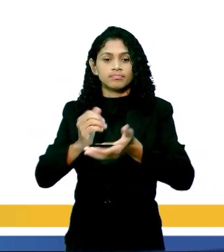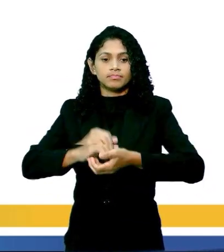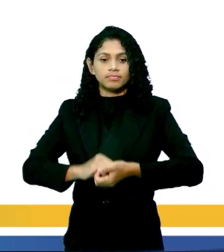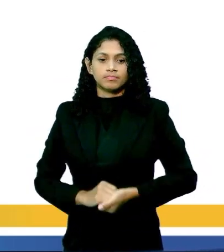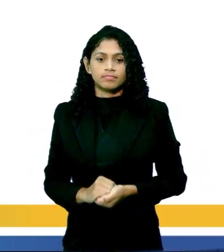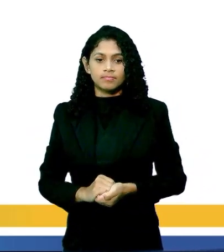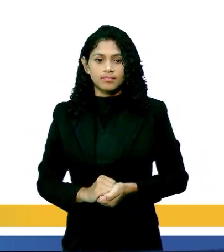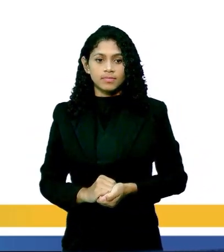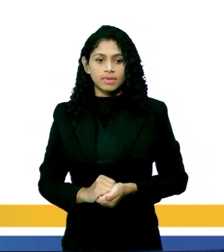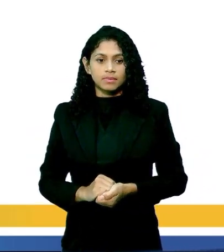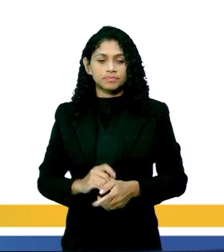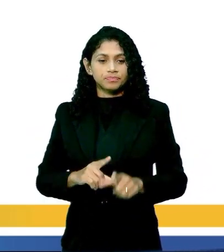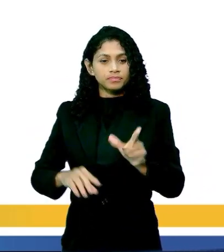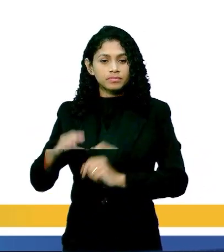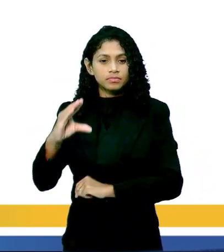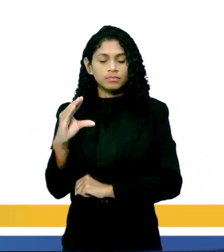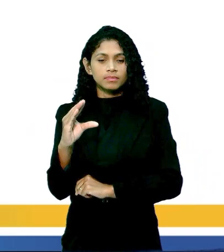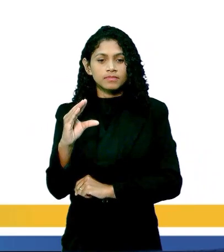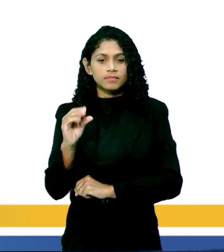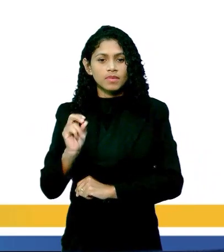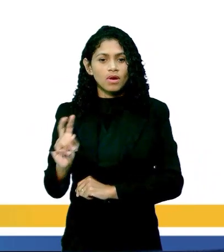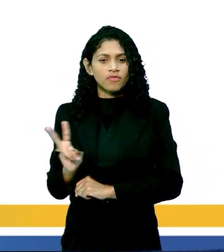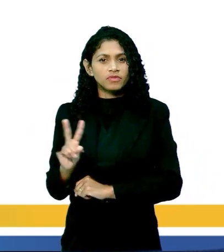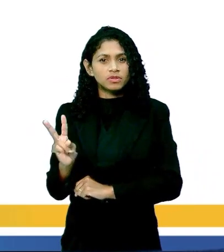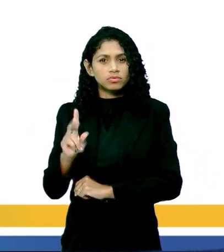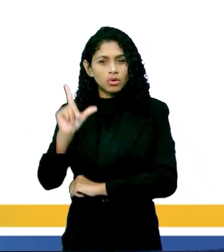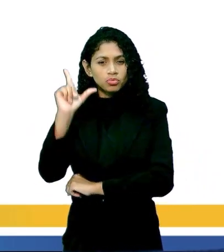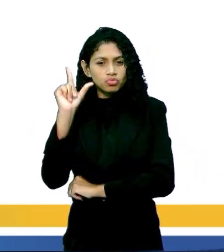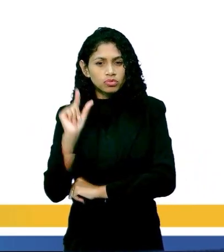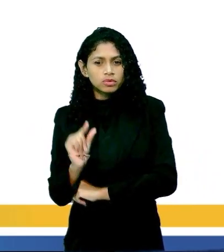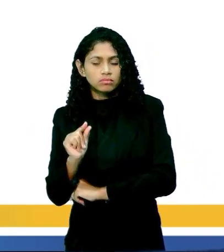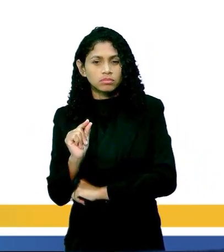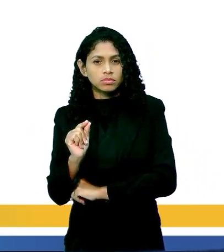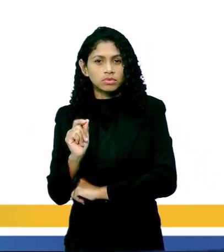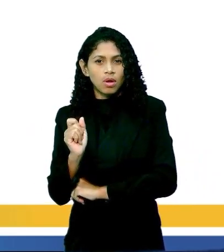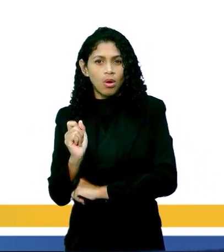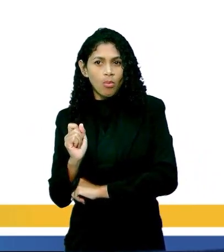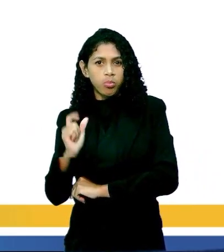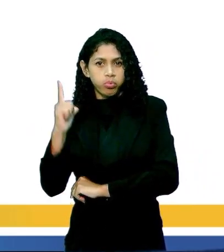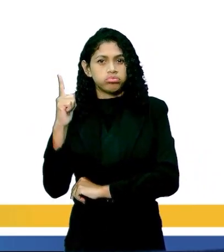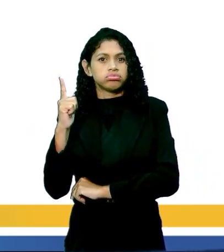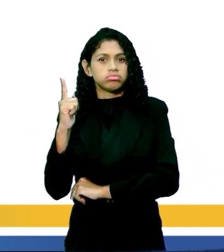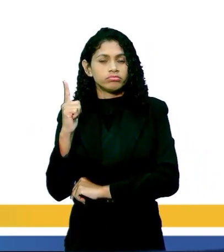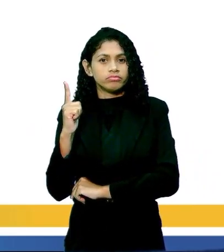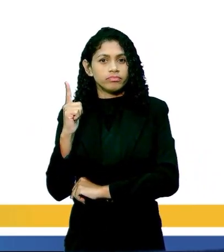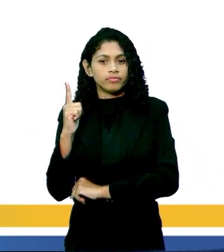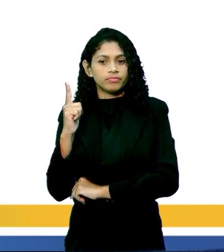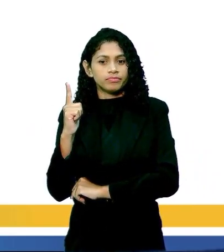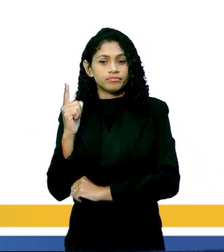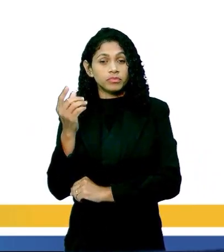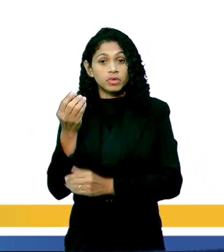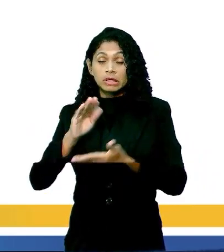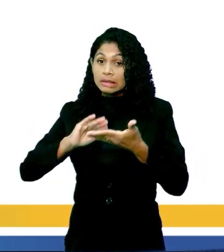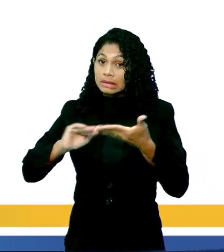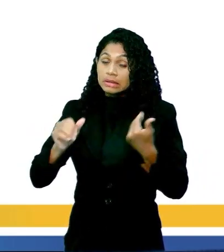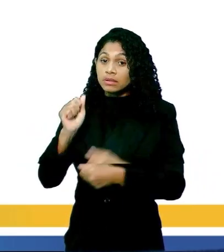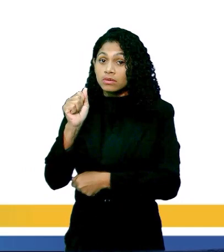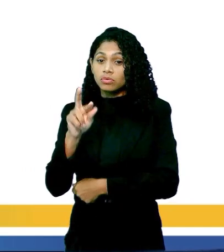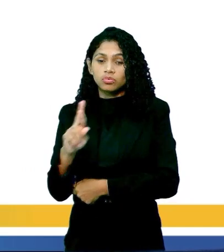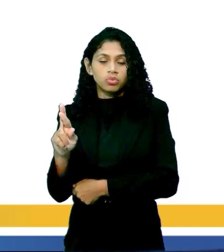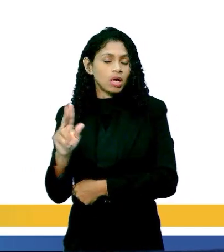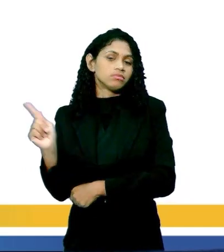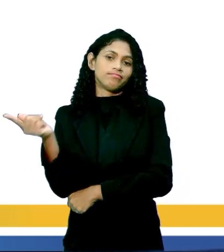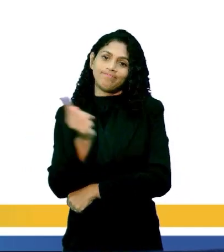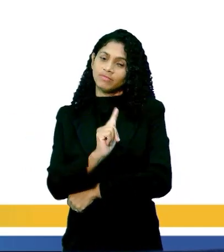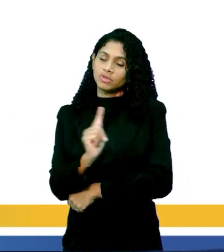sobre a Terra. Letra C. Com velocidade menor do que a que saiu do cano da arma, já que estamos desprezando a resistência do ar,